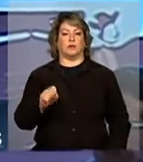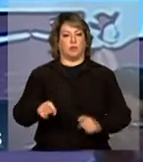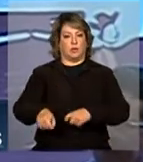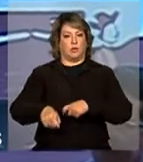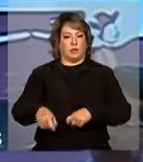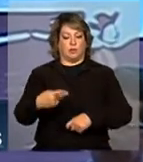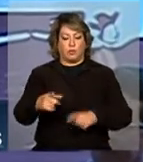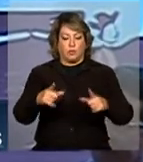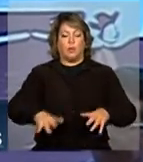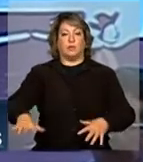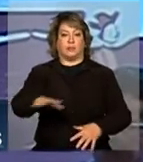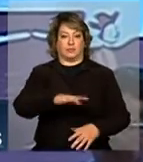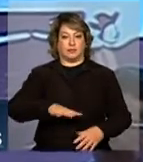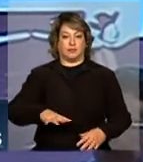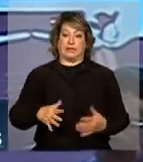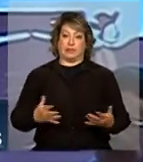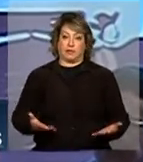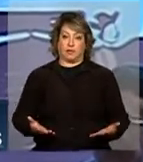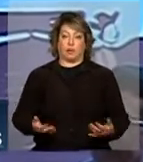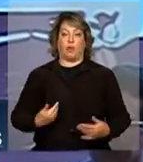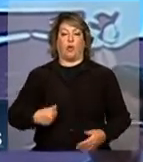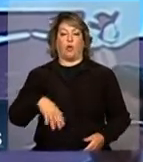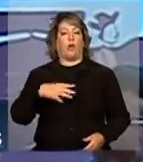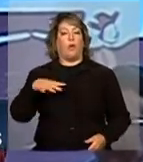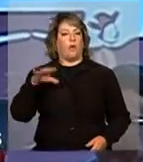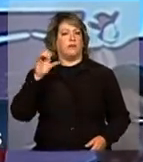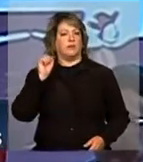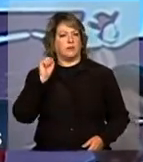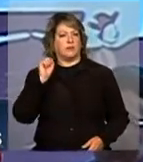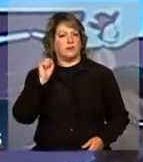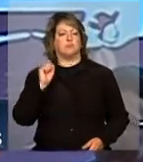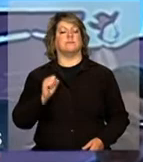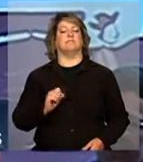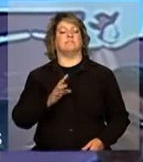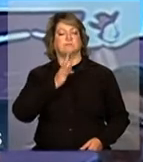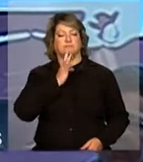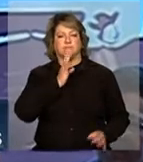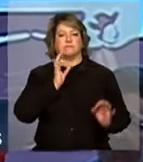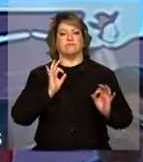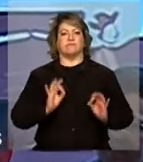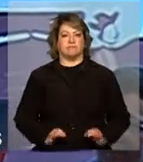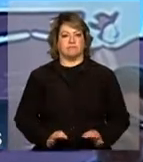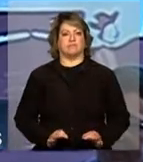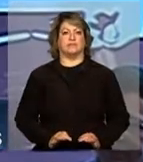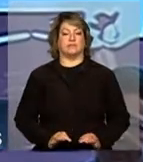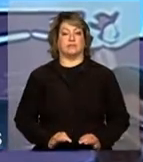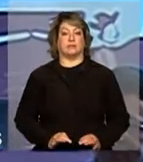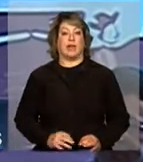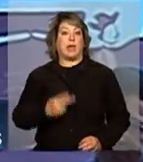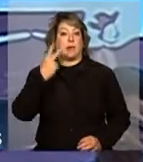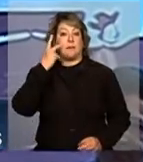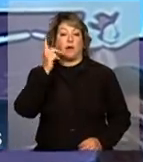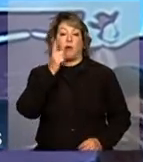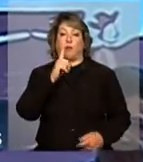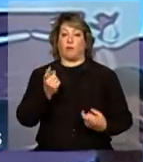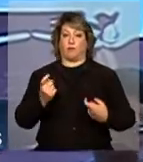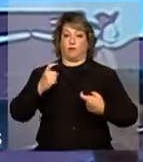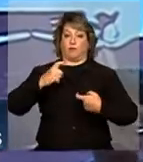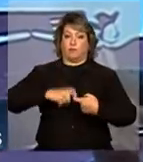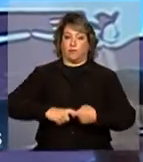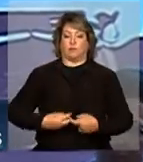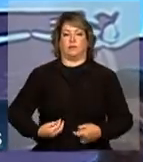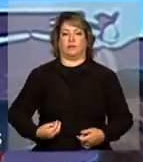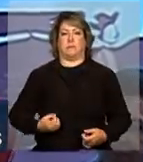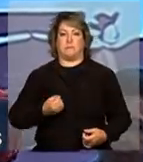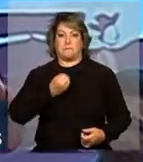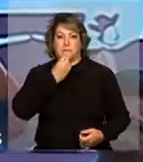região. E quando ouvimos, reconhecemos que para retomar a produção